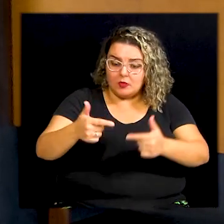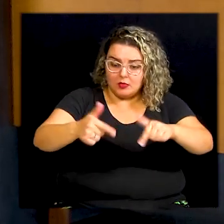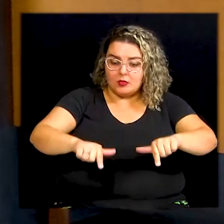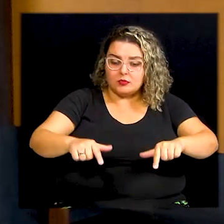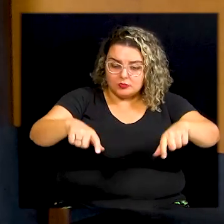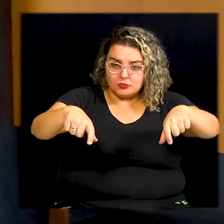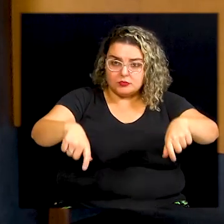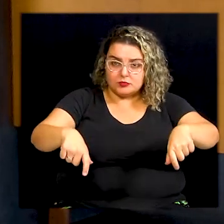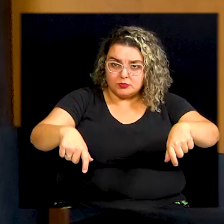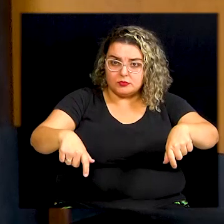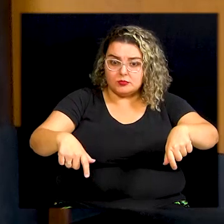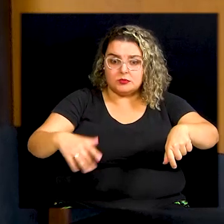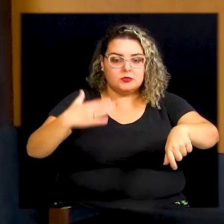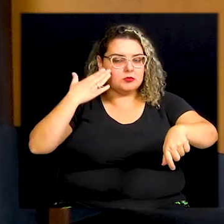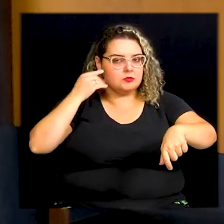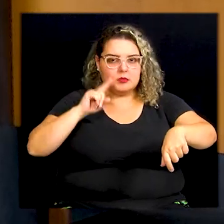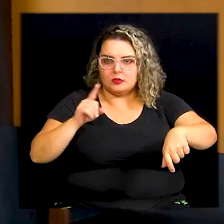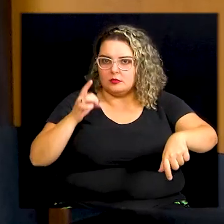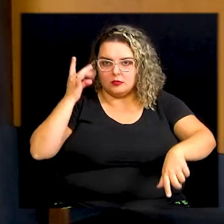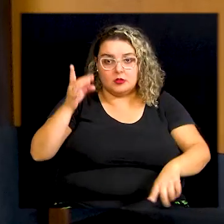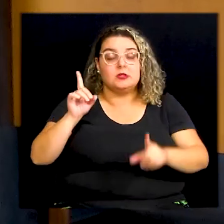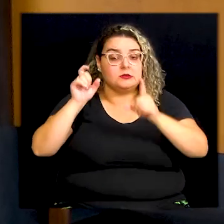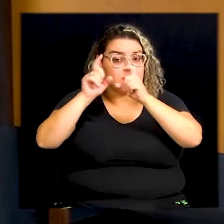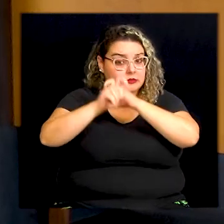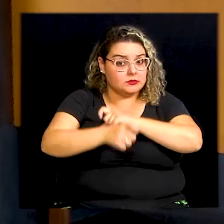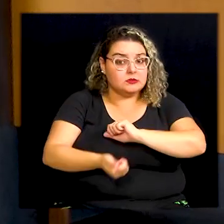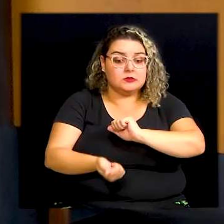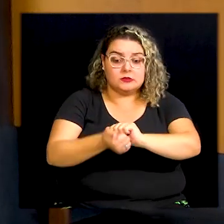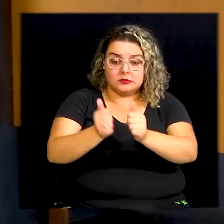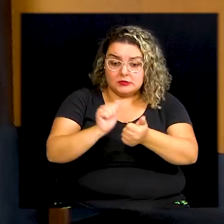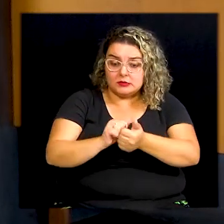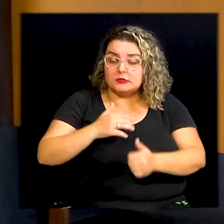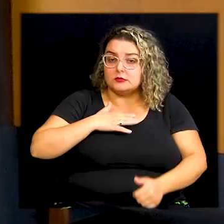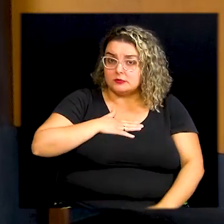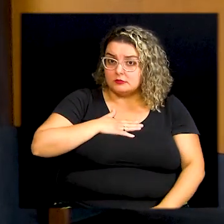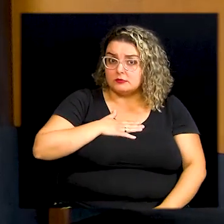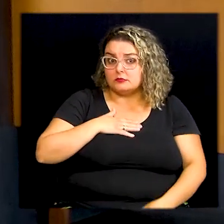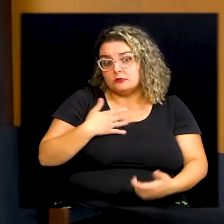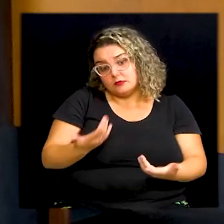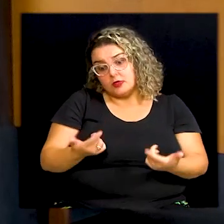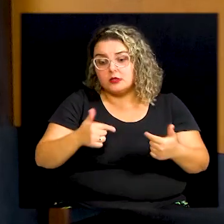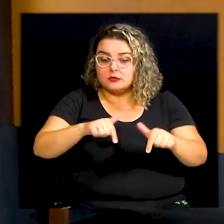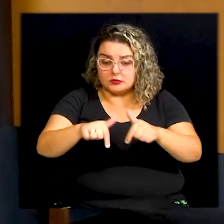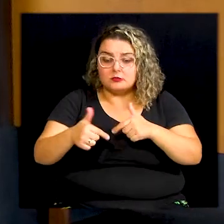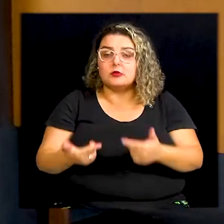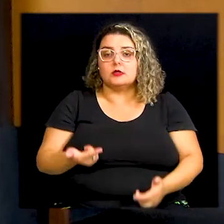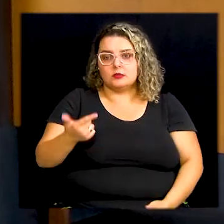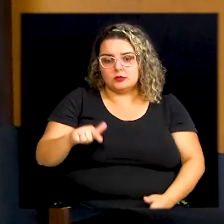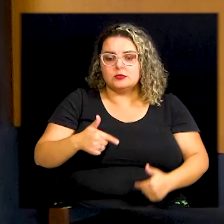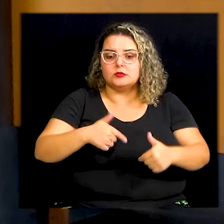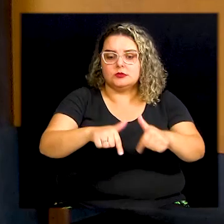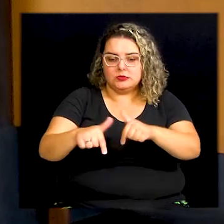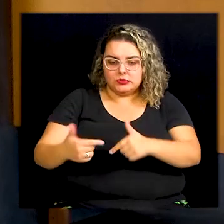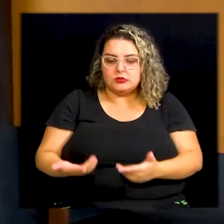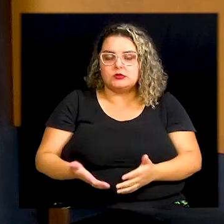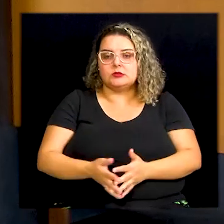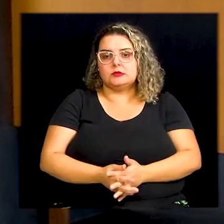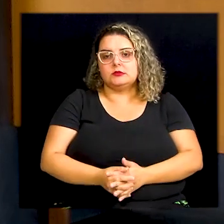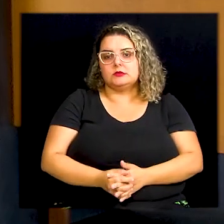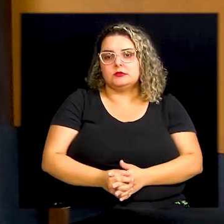principalmente. E sabia que não ia ser fácil, ia ser muito difícil essa adaptação minha. Mas eu trabalhei, continuei